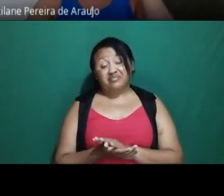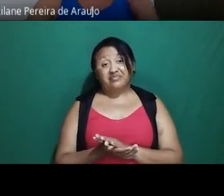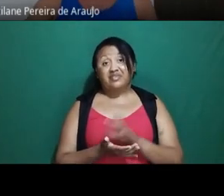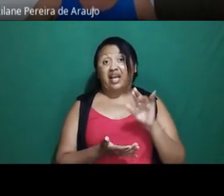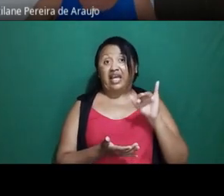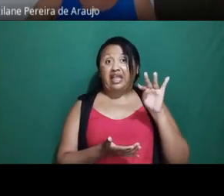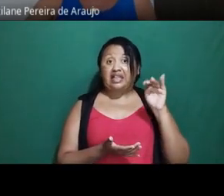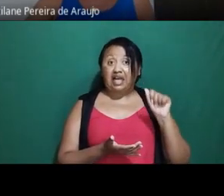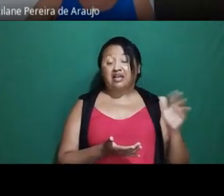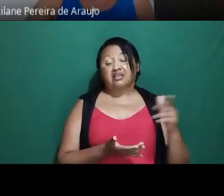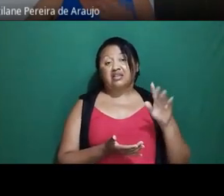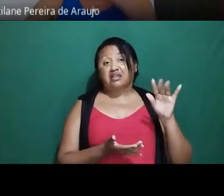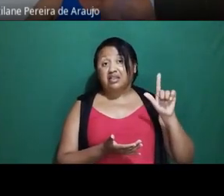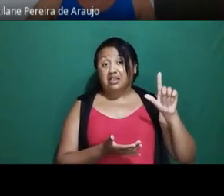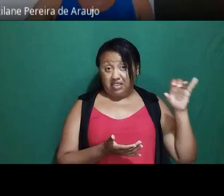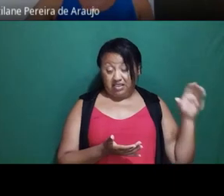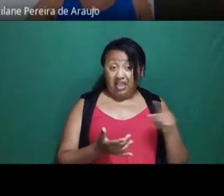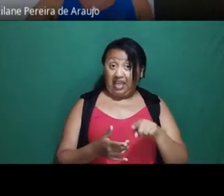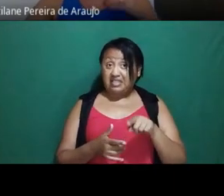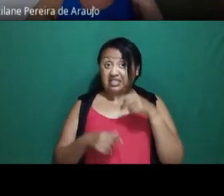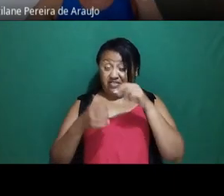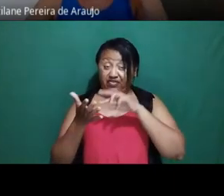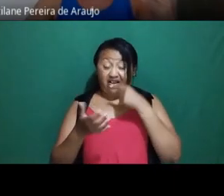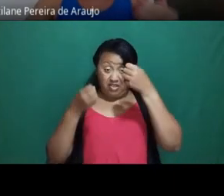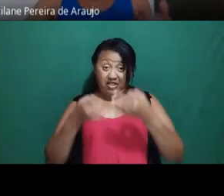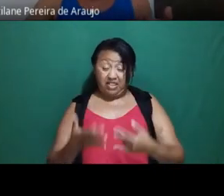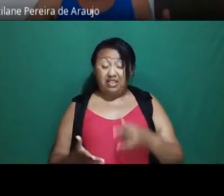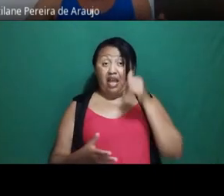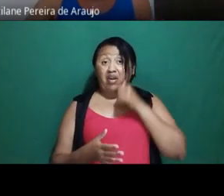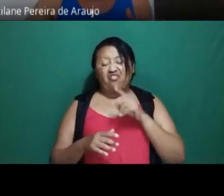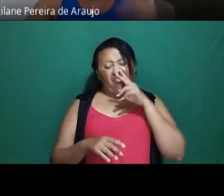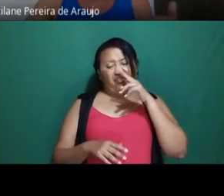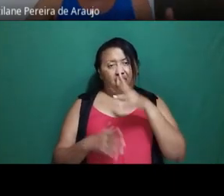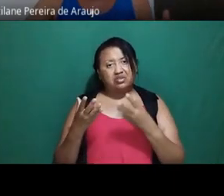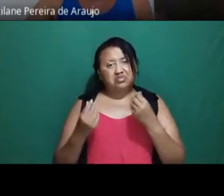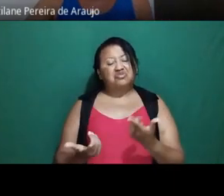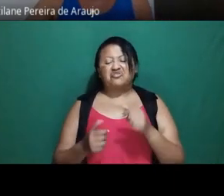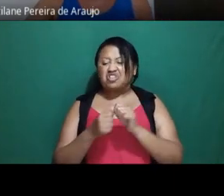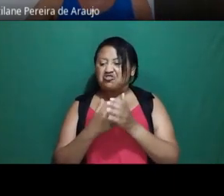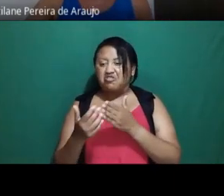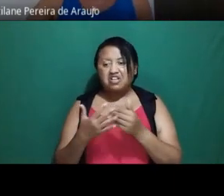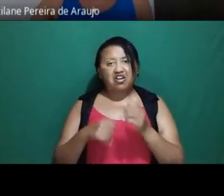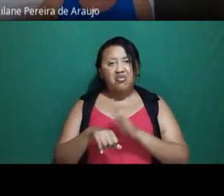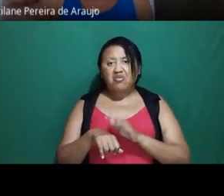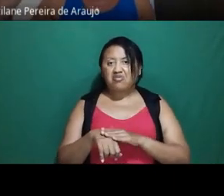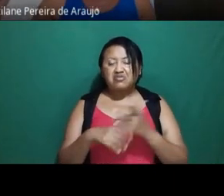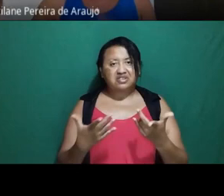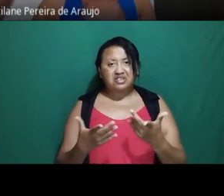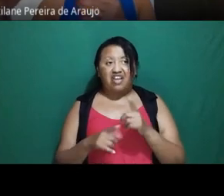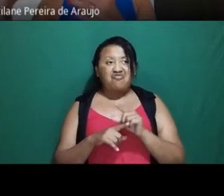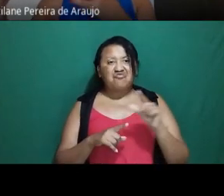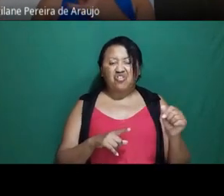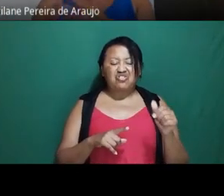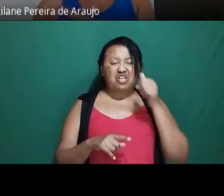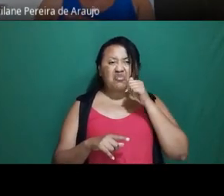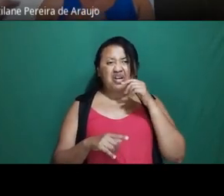bom essa mulher é uma mulher muito forte é uma mulher Pau para Toda obra como tá dito na letra não é e Foge um pouco